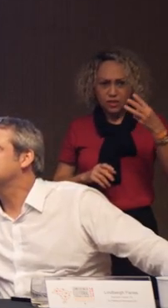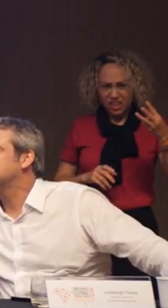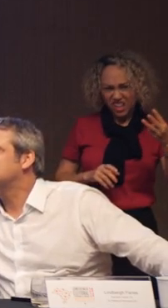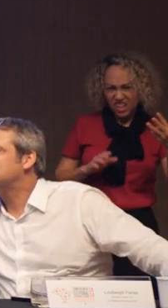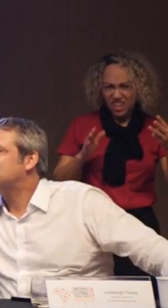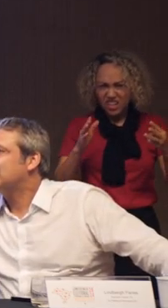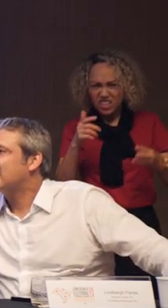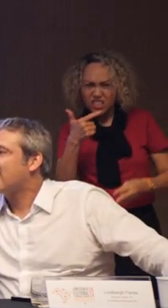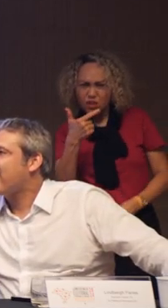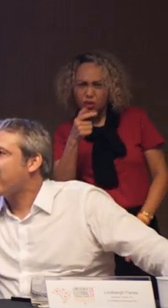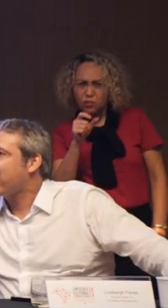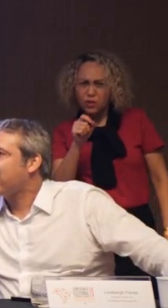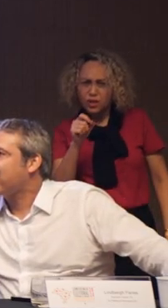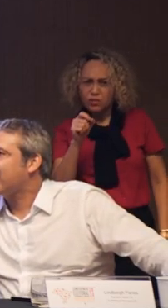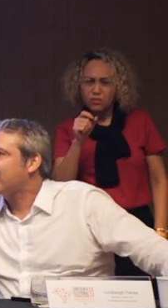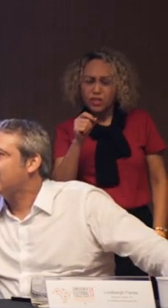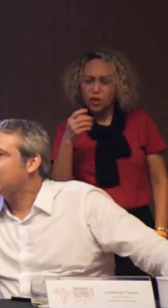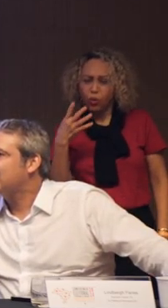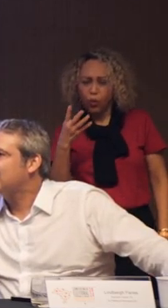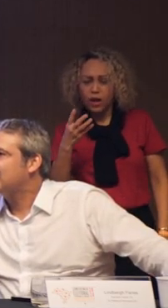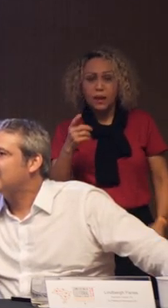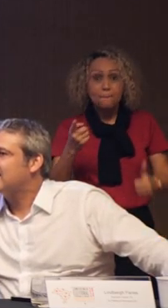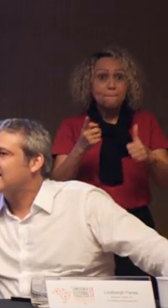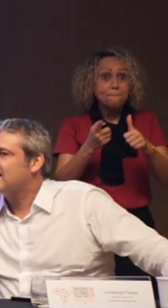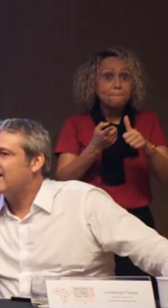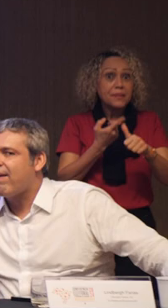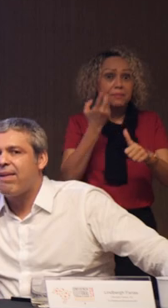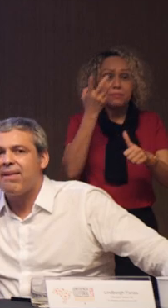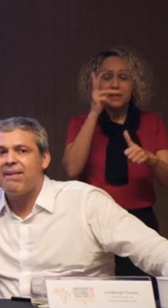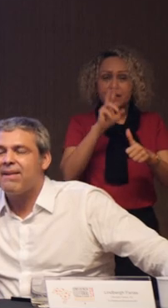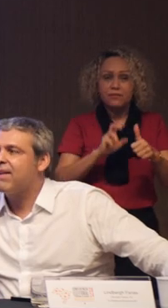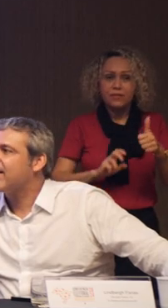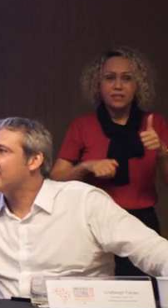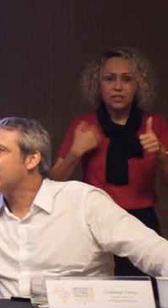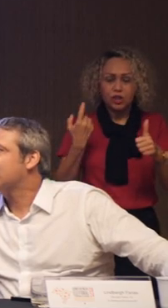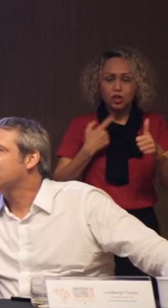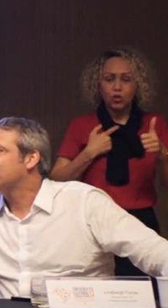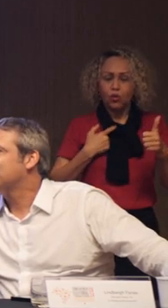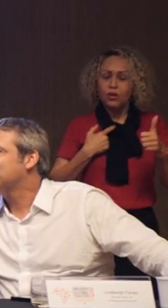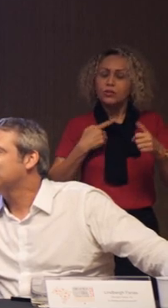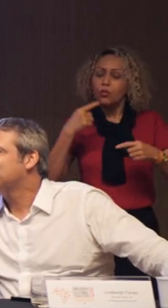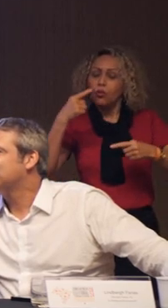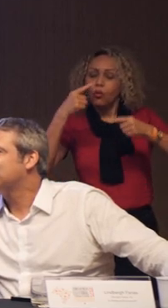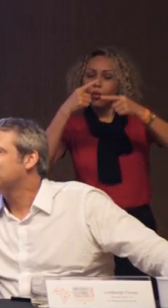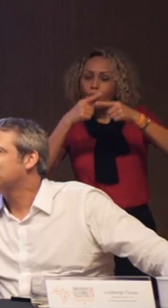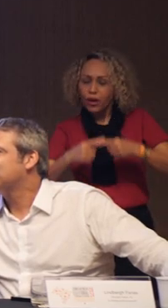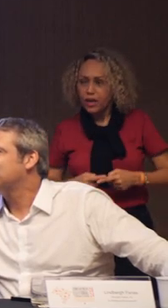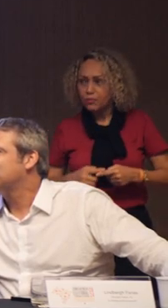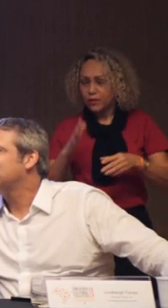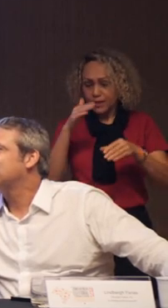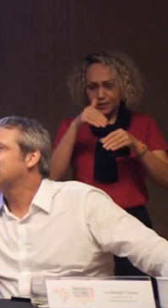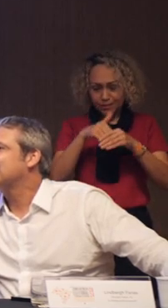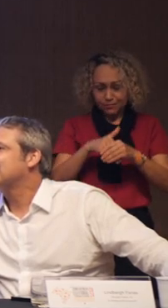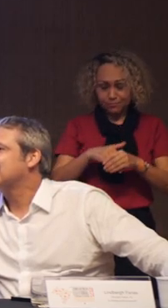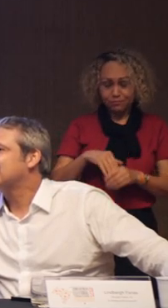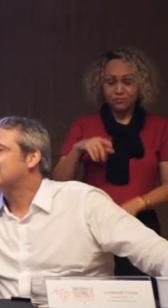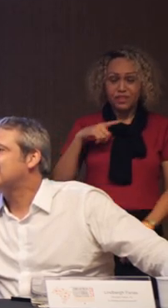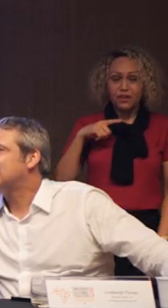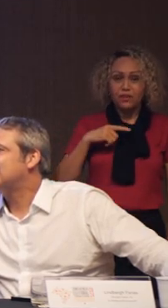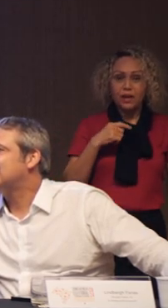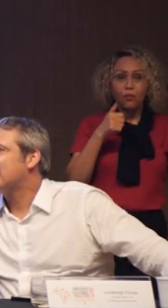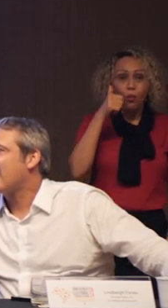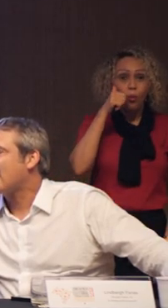PT, e tivemos uma prefeita, professora histórica do município, que desbancou